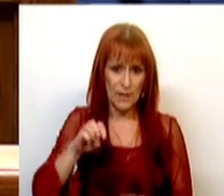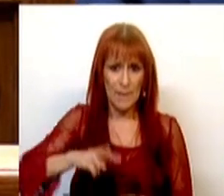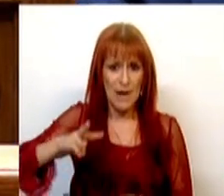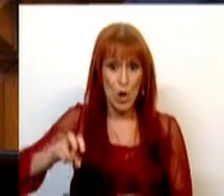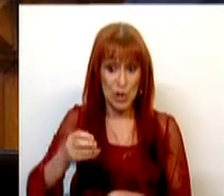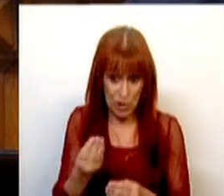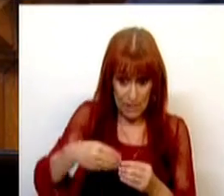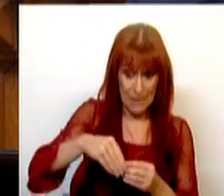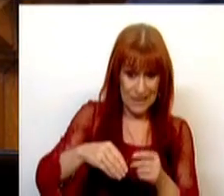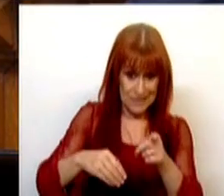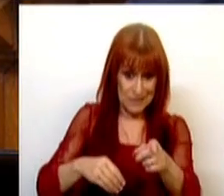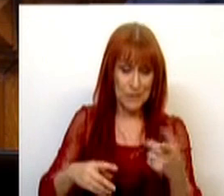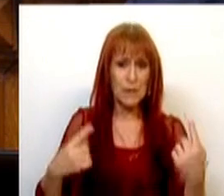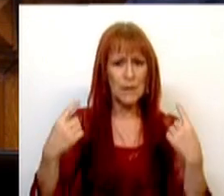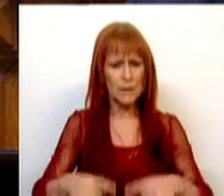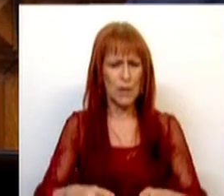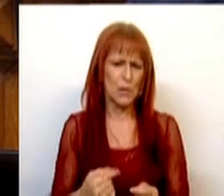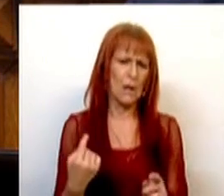1 milhão e mais 380 milhões de euros, que tem